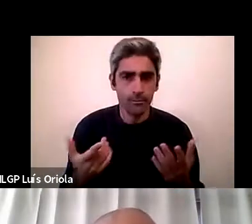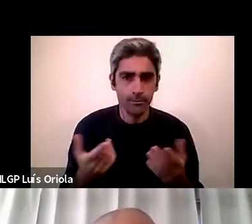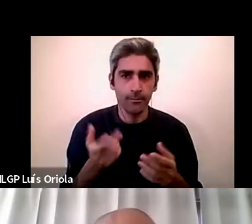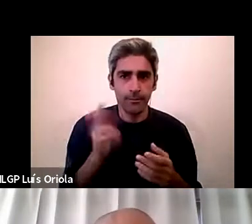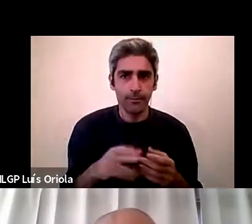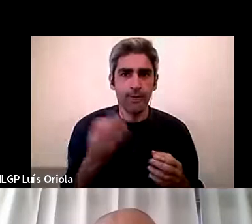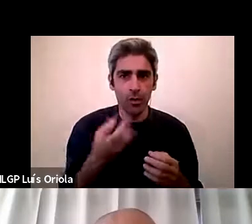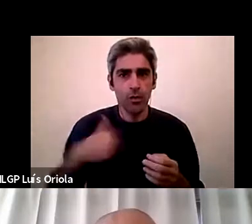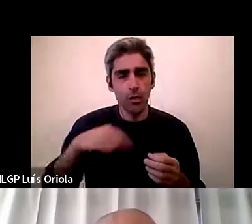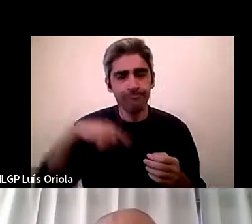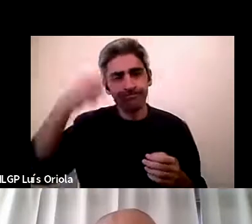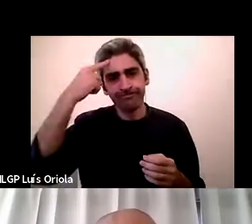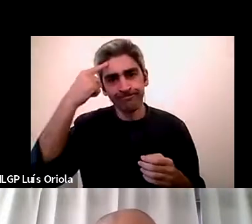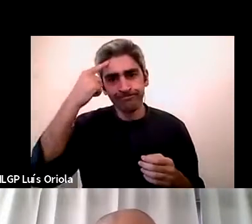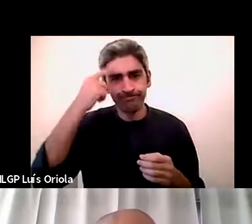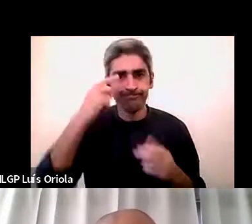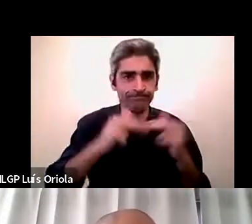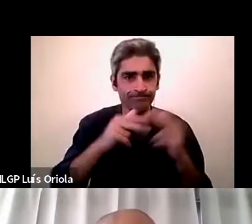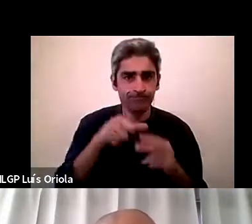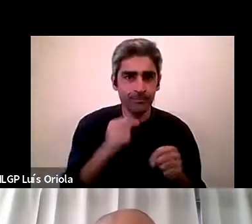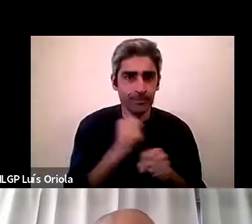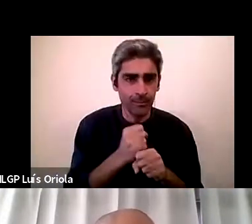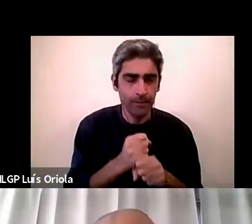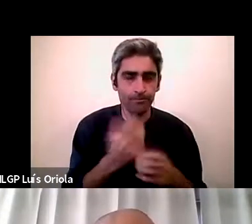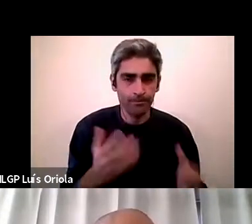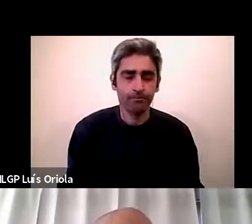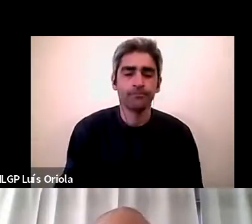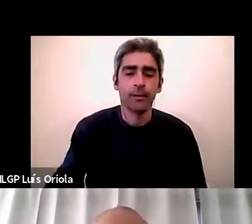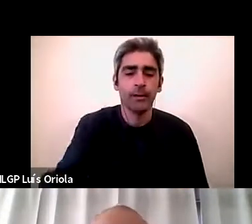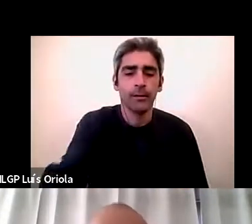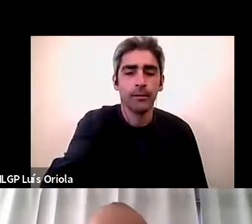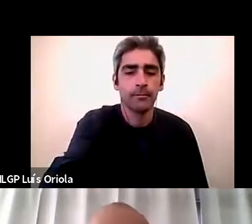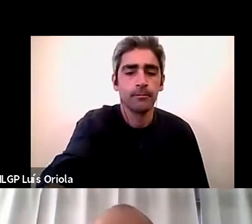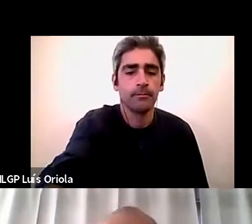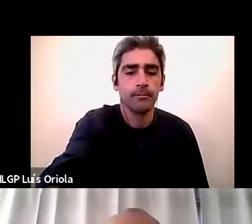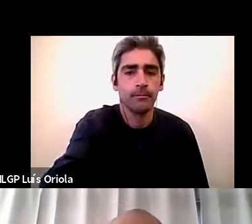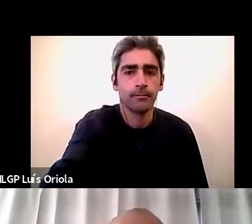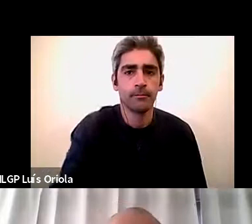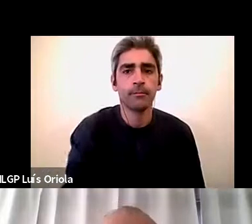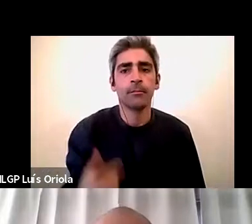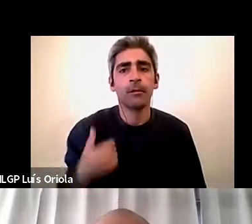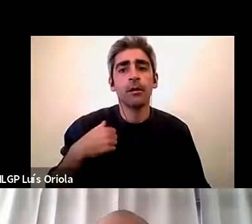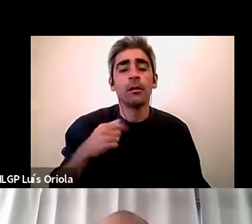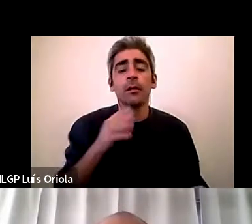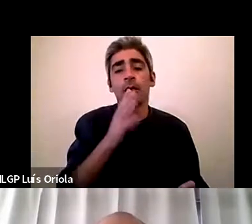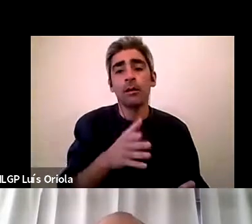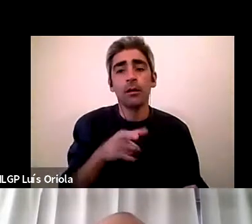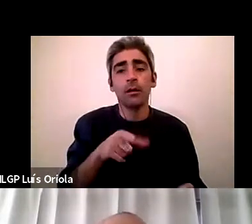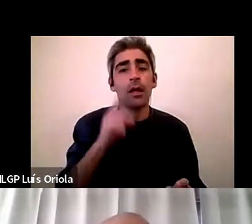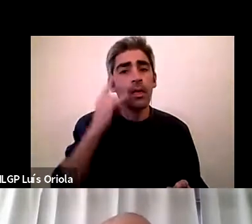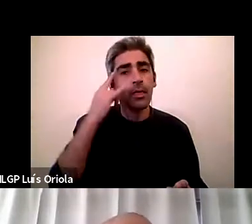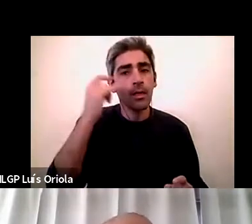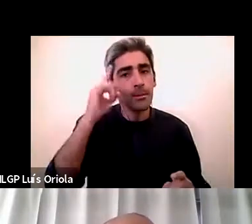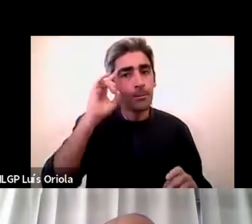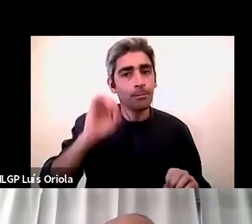nos pusemos a caminho neste trabalho? Eu diria que a bottom line, a ideia principal de